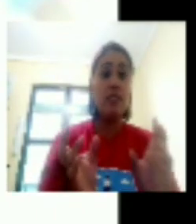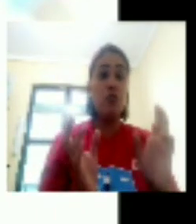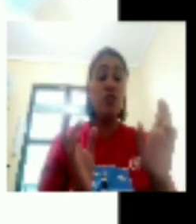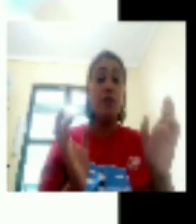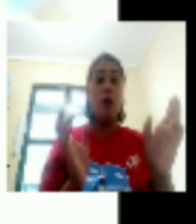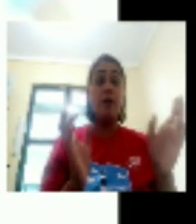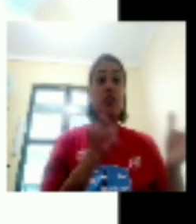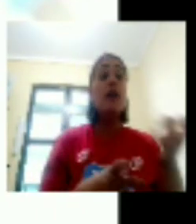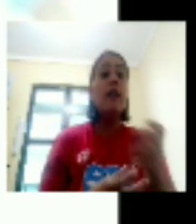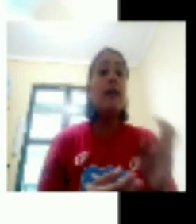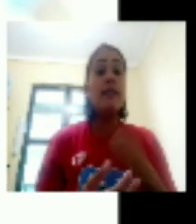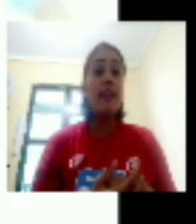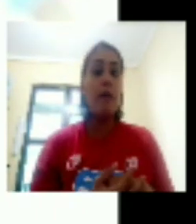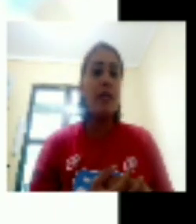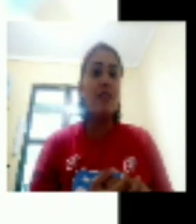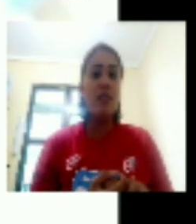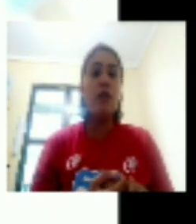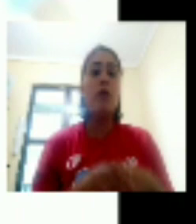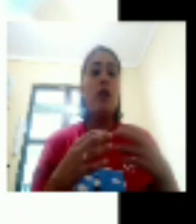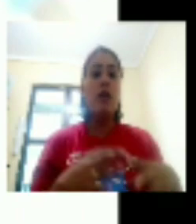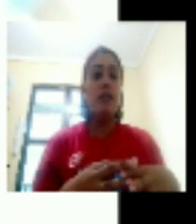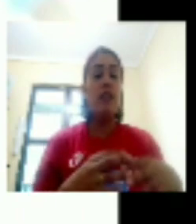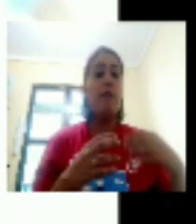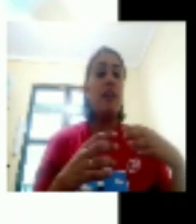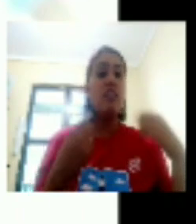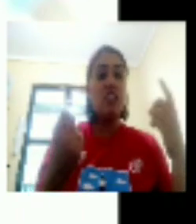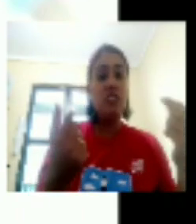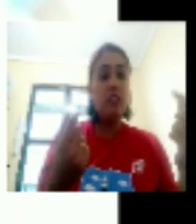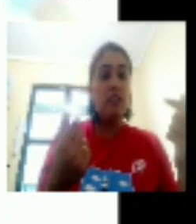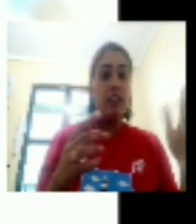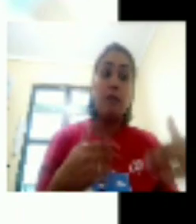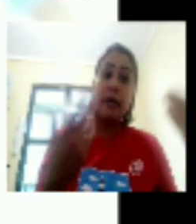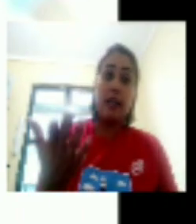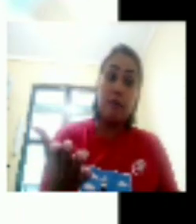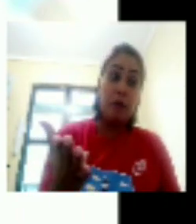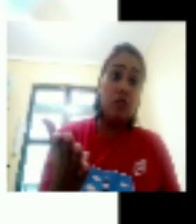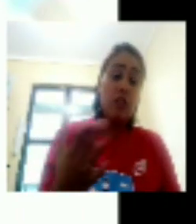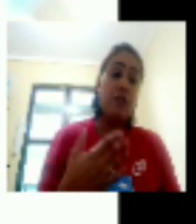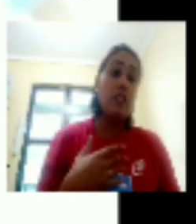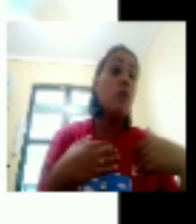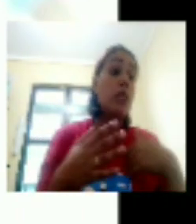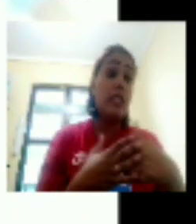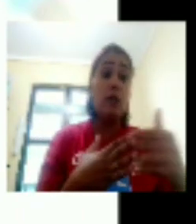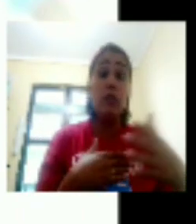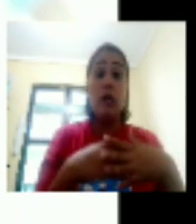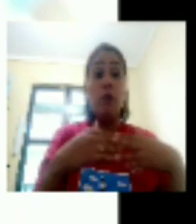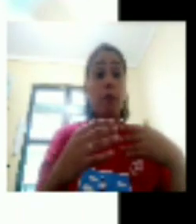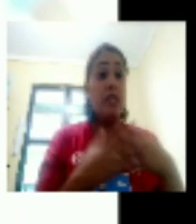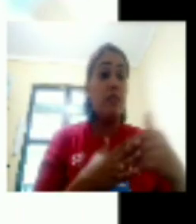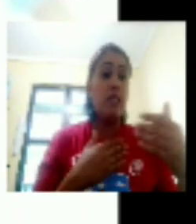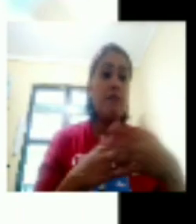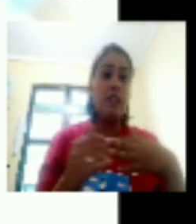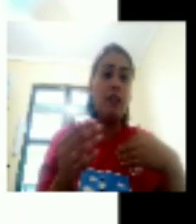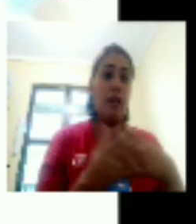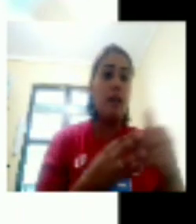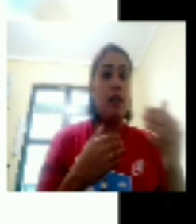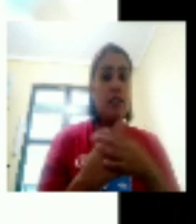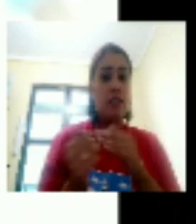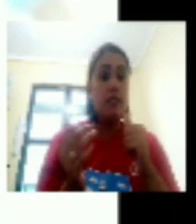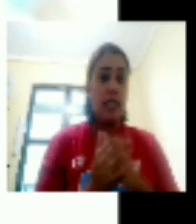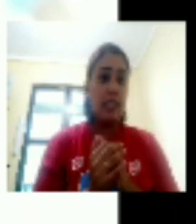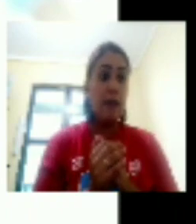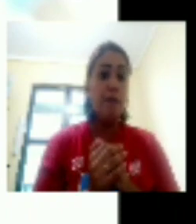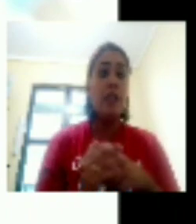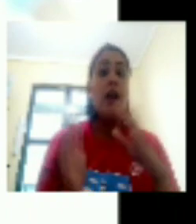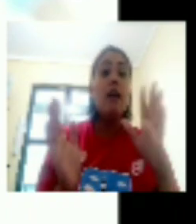divide dessas 2 formas. Antigamente, não. Antigamente, quem tinha dinheiro pagava pelo serviço, então não precisava ter